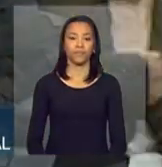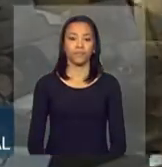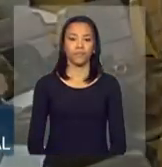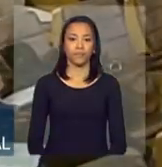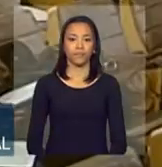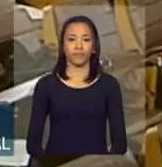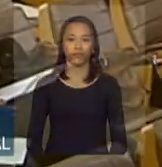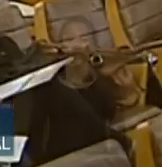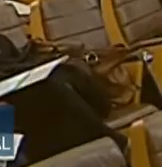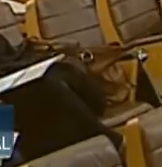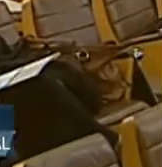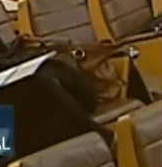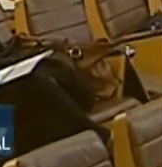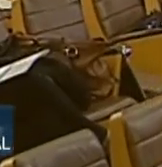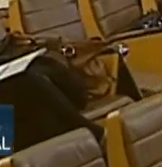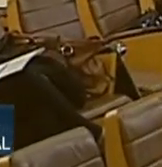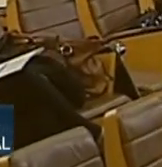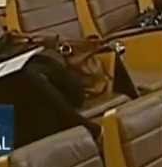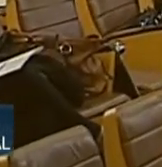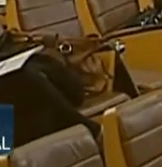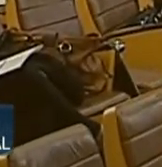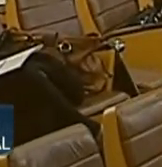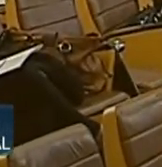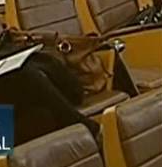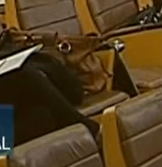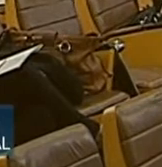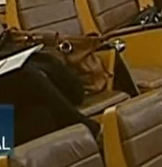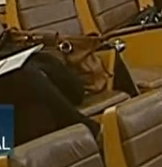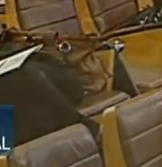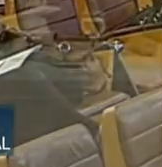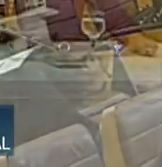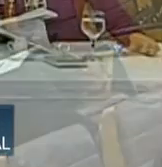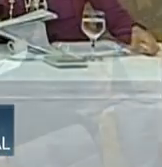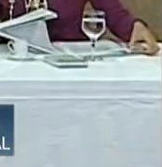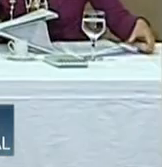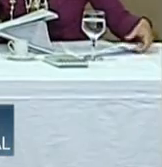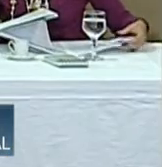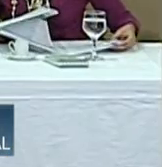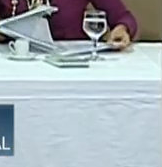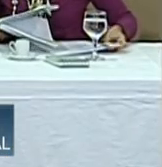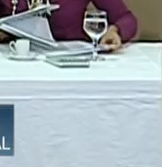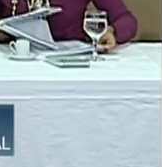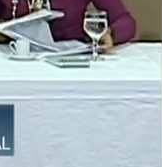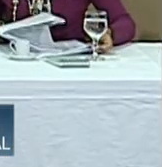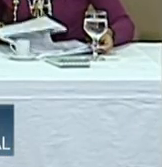Muito bom. Quero lembrar que aqui nós tivemos uma exposição de motivos, né, apoiando a